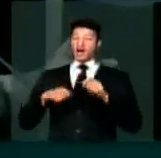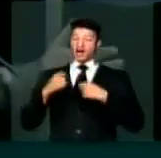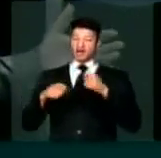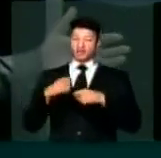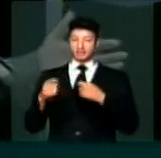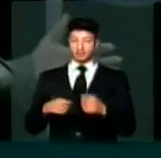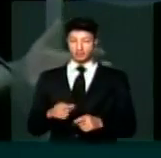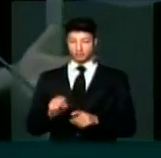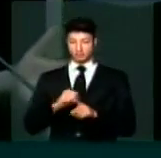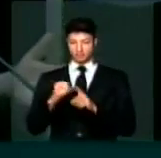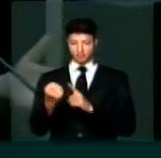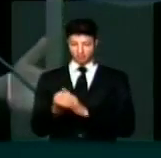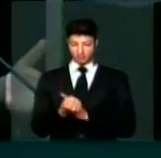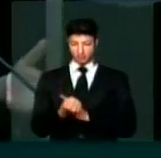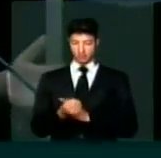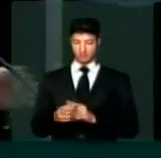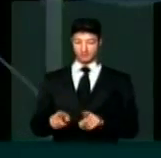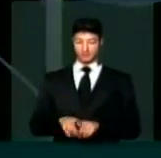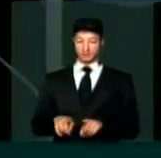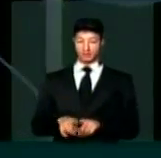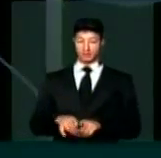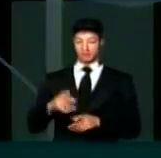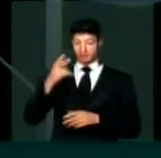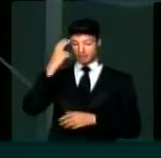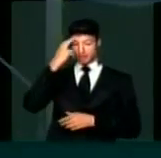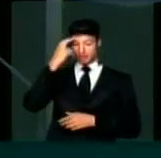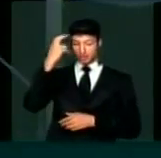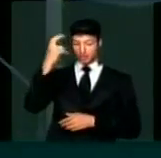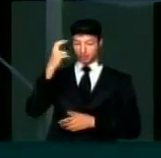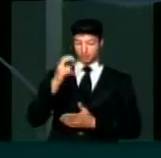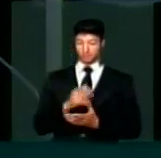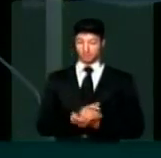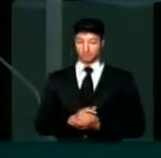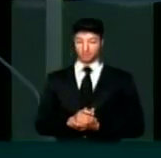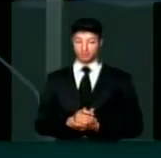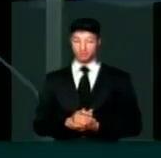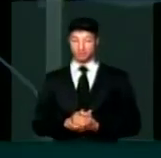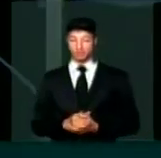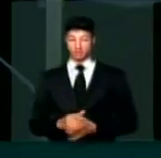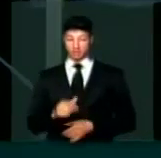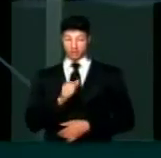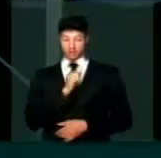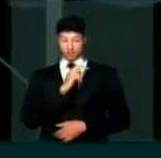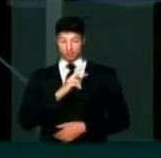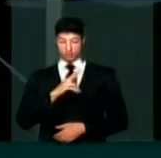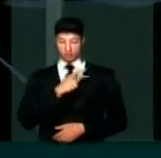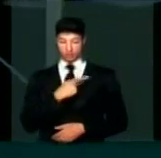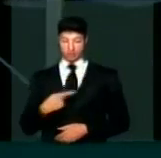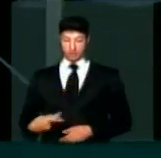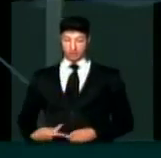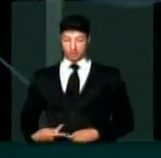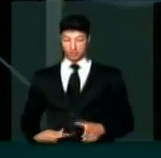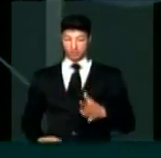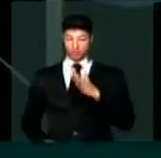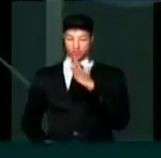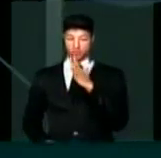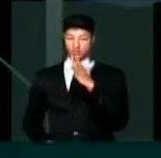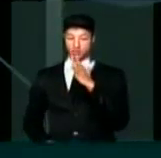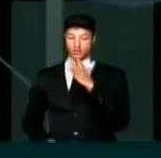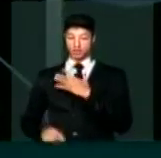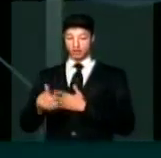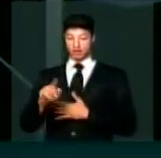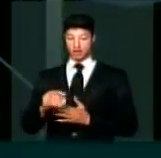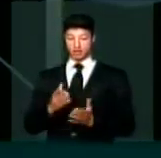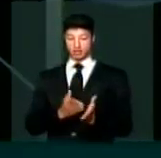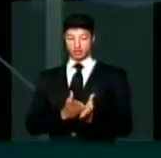econômica, social e intelectualmente. Ora, senhor presidente, o conhecimento é